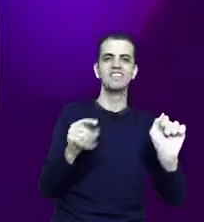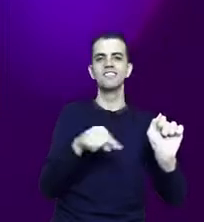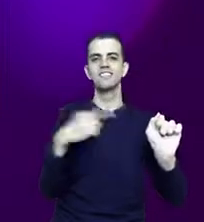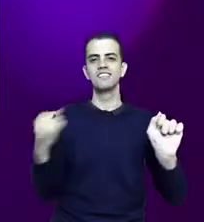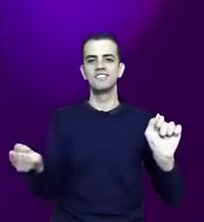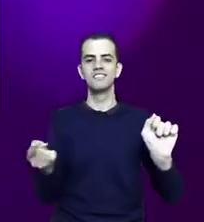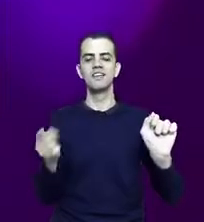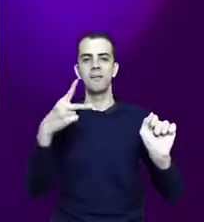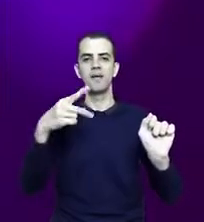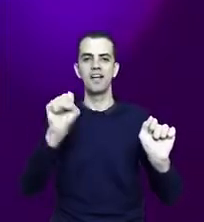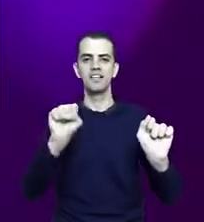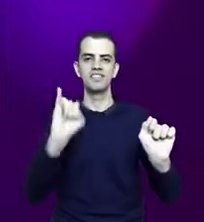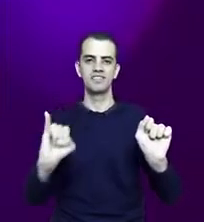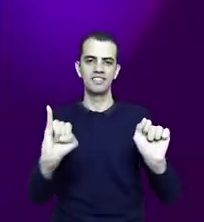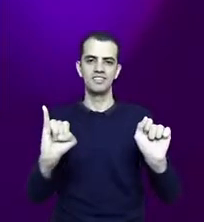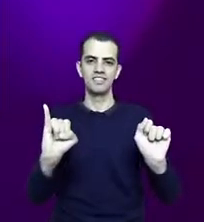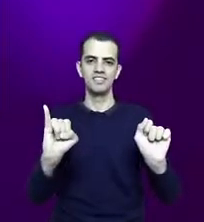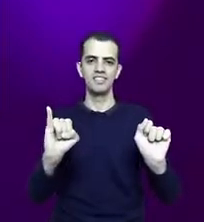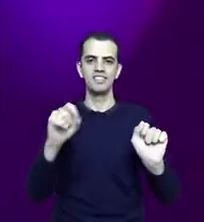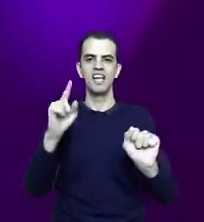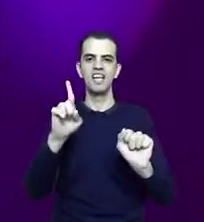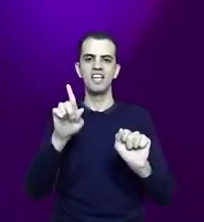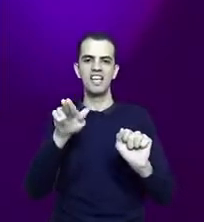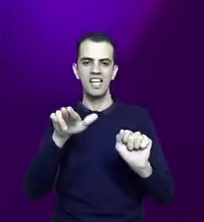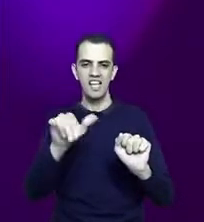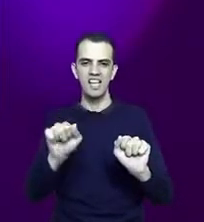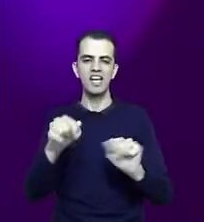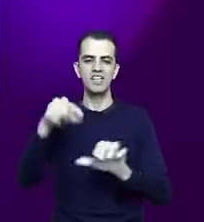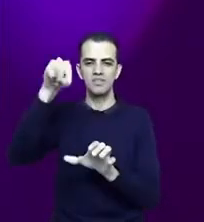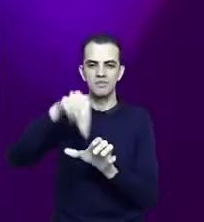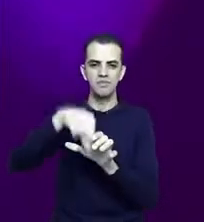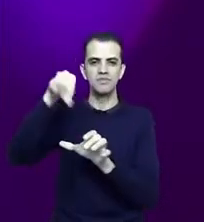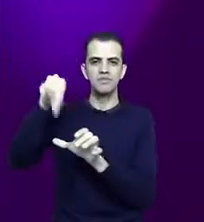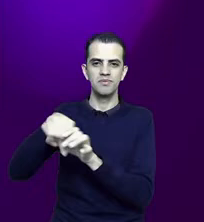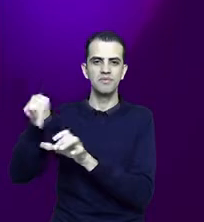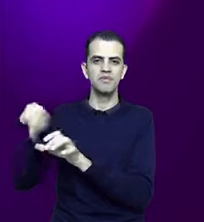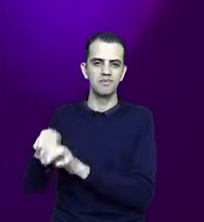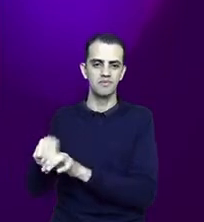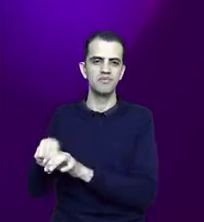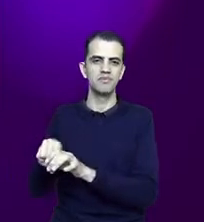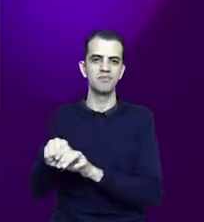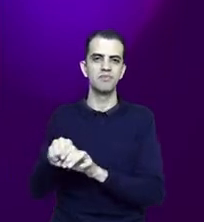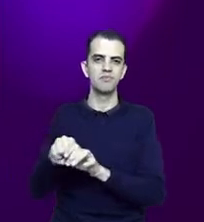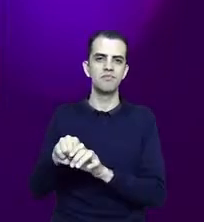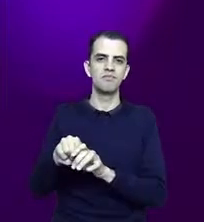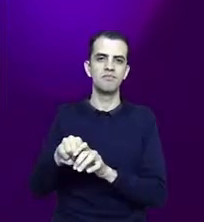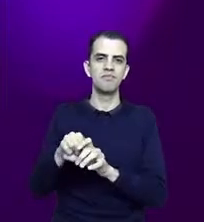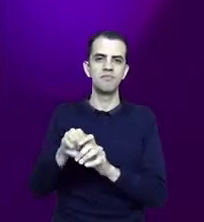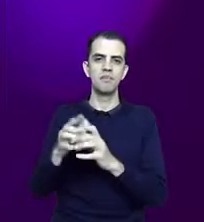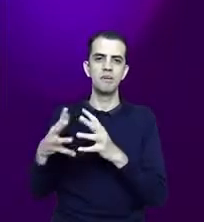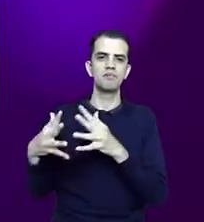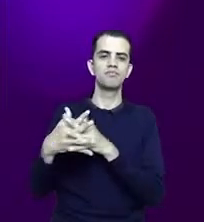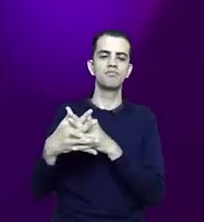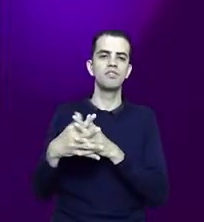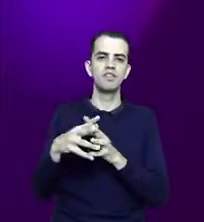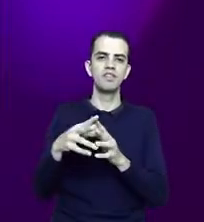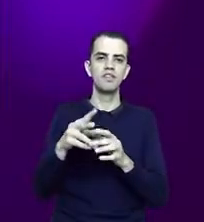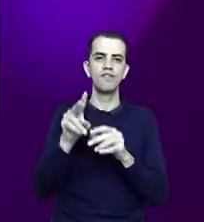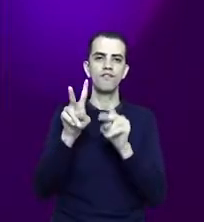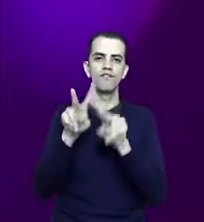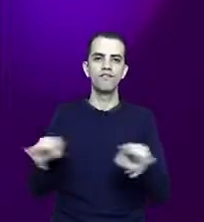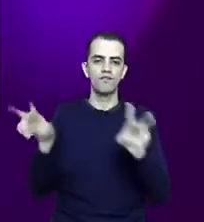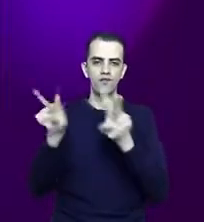o uso do PSI, que são esses guias próprios para o paciente, que transferem o meio virtual para